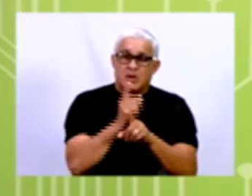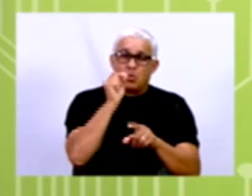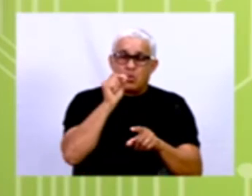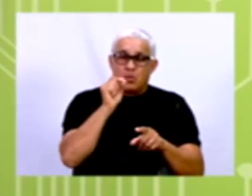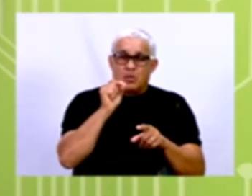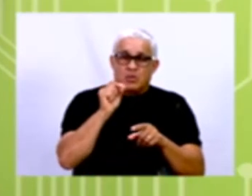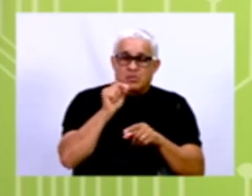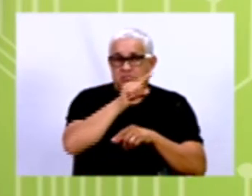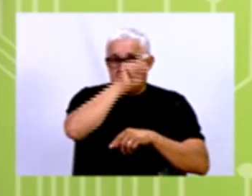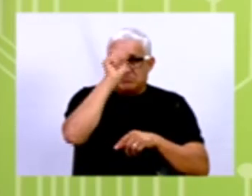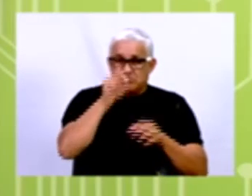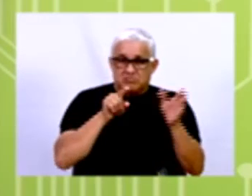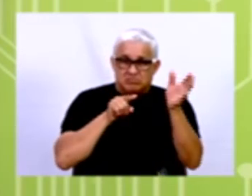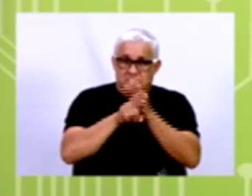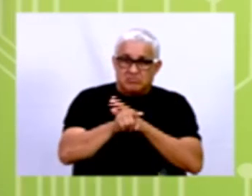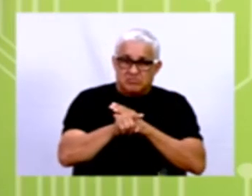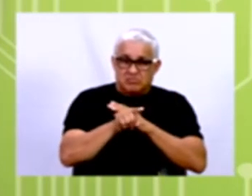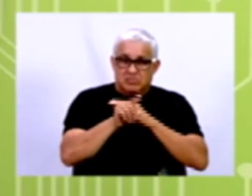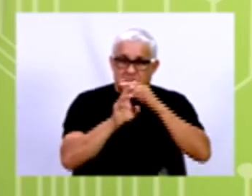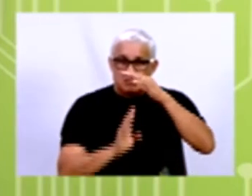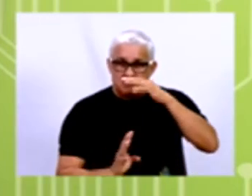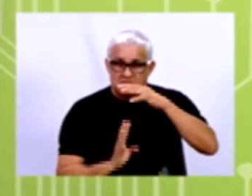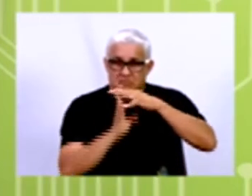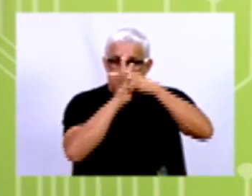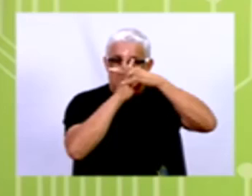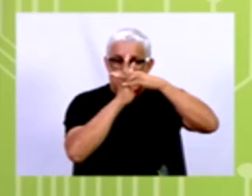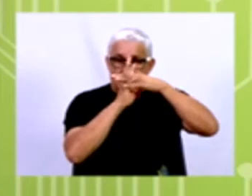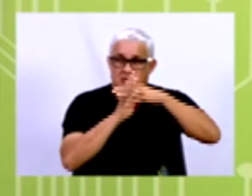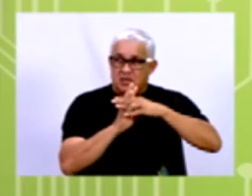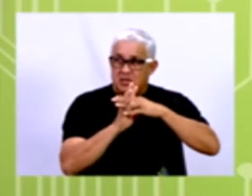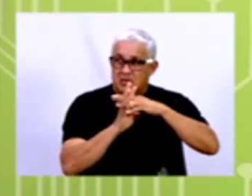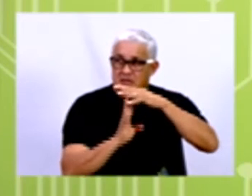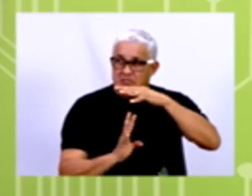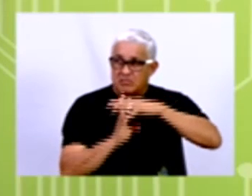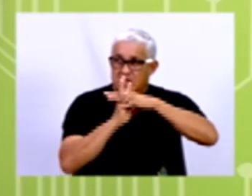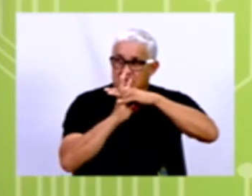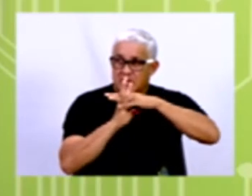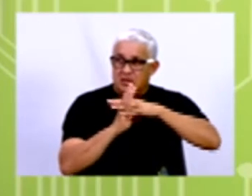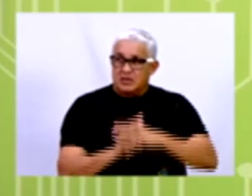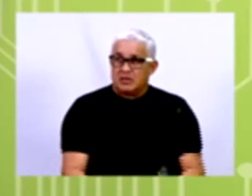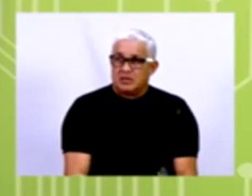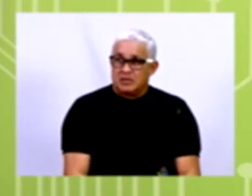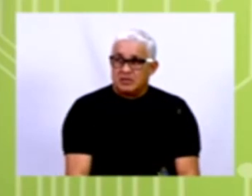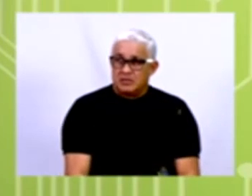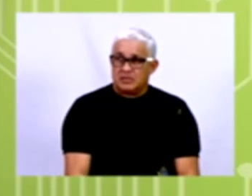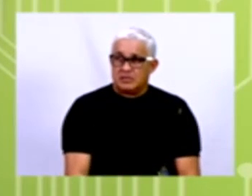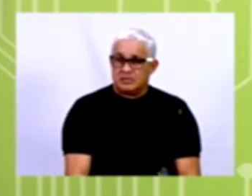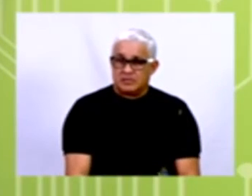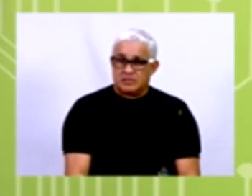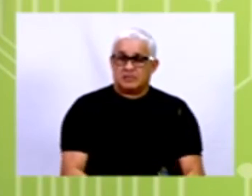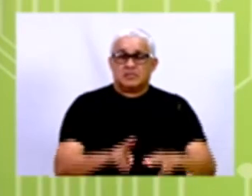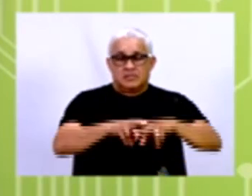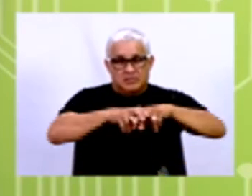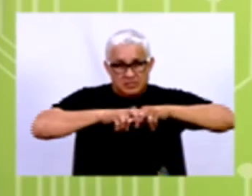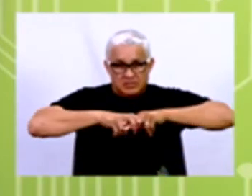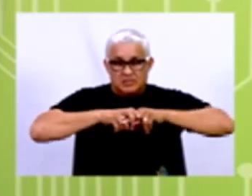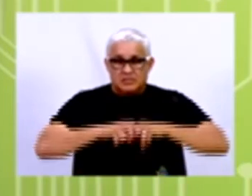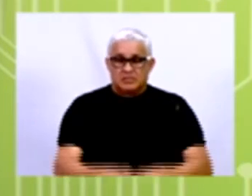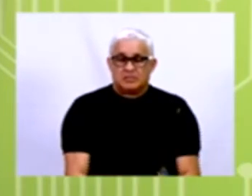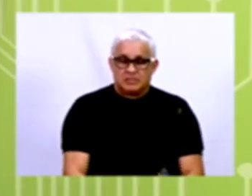questão da questão deles serem ilimitados. Então, a razão é essa.